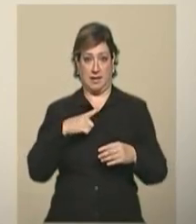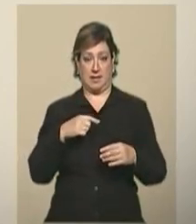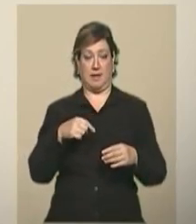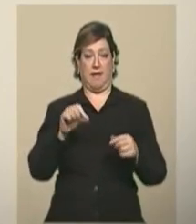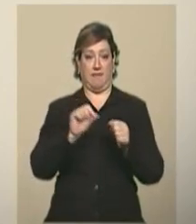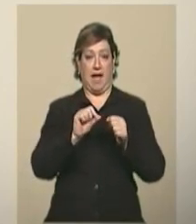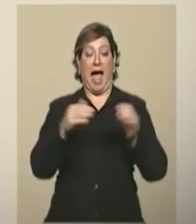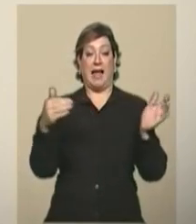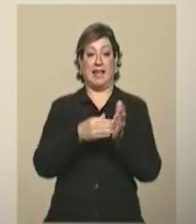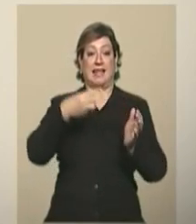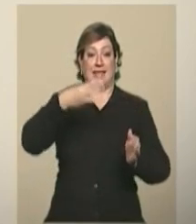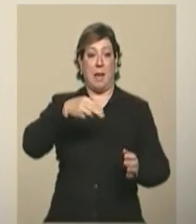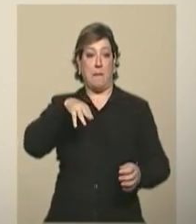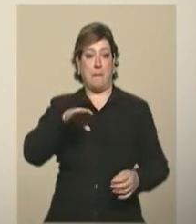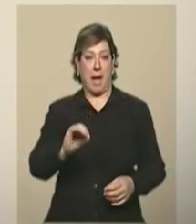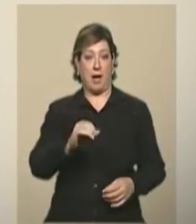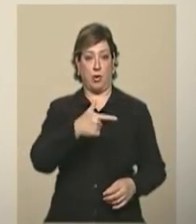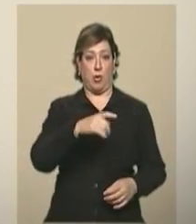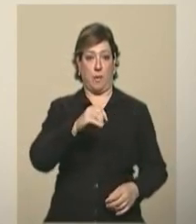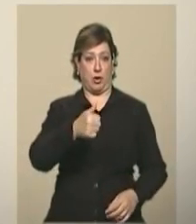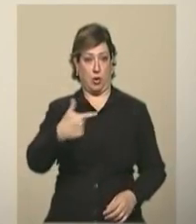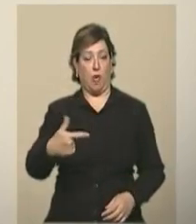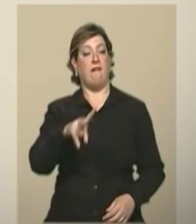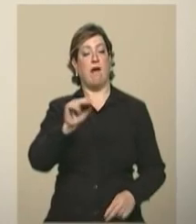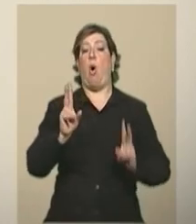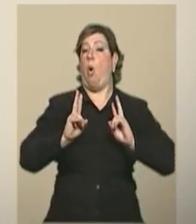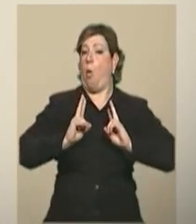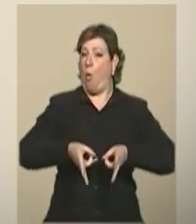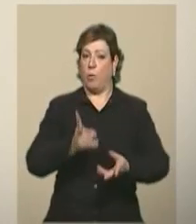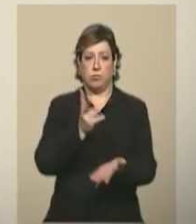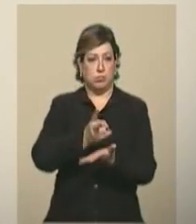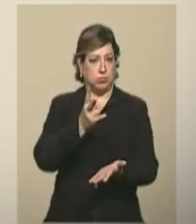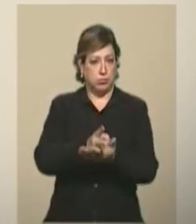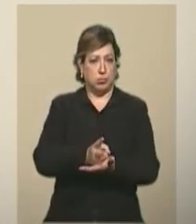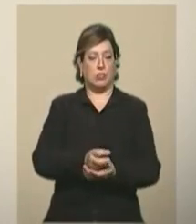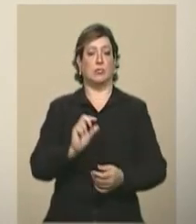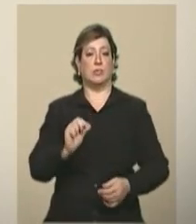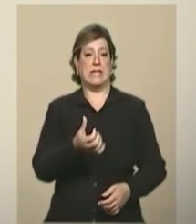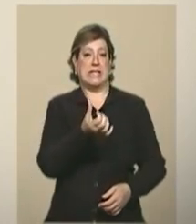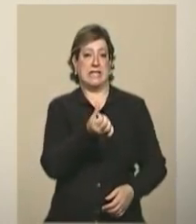3 de maio de 2012 vão continuar a render